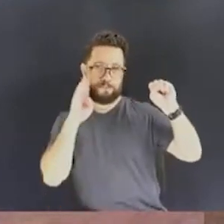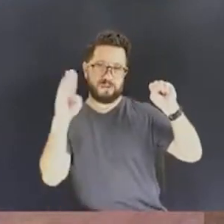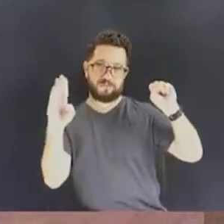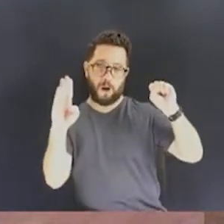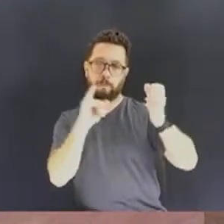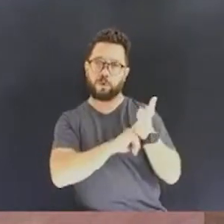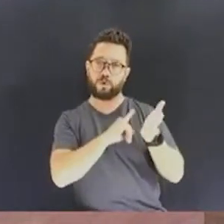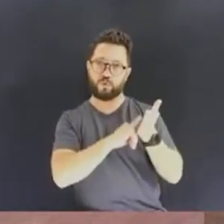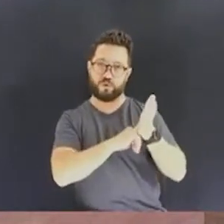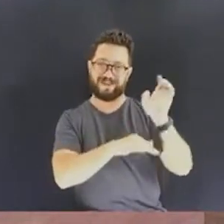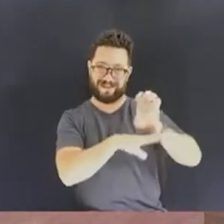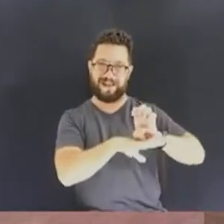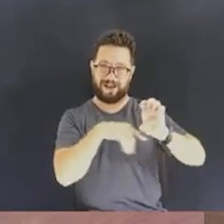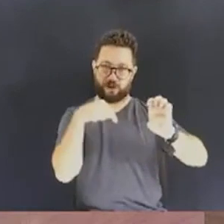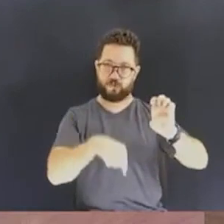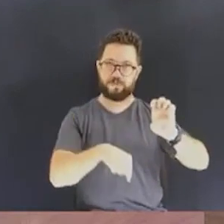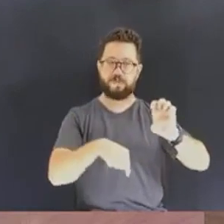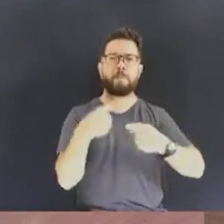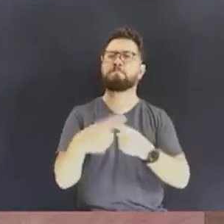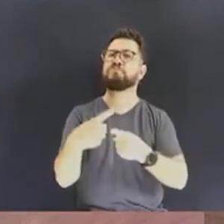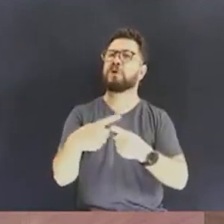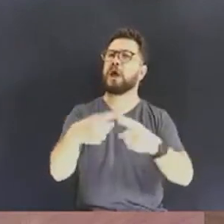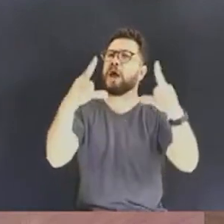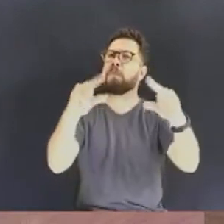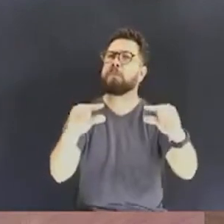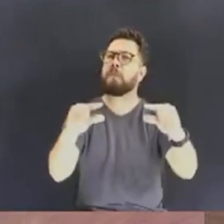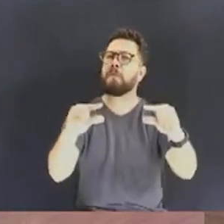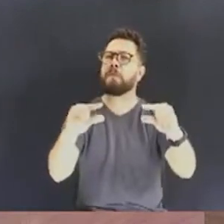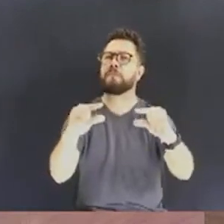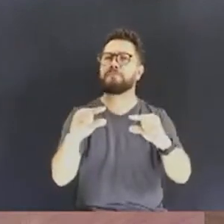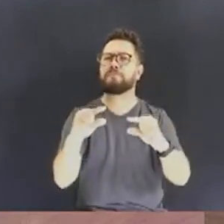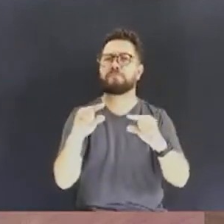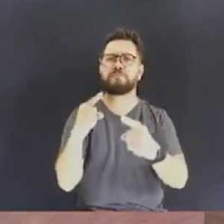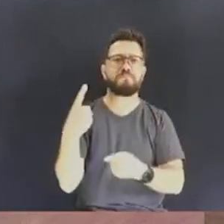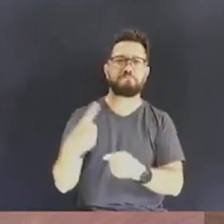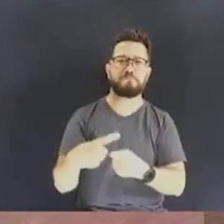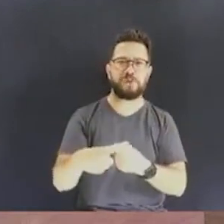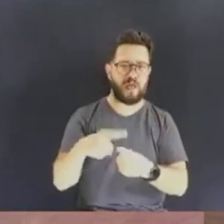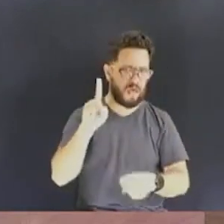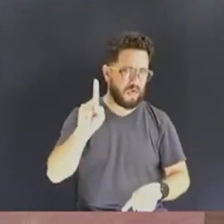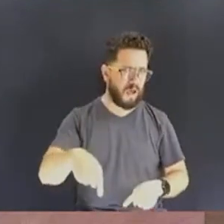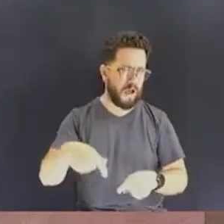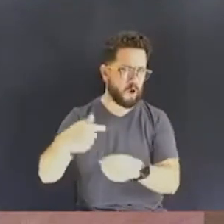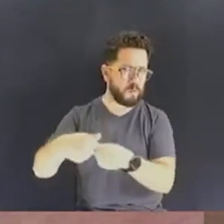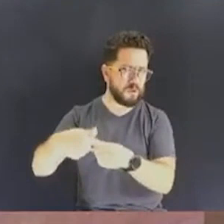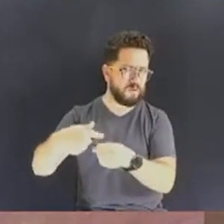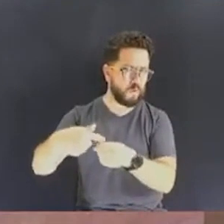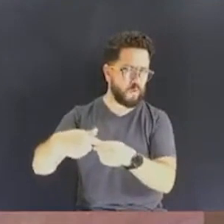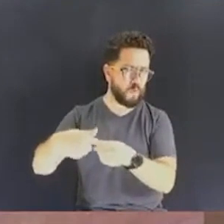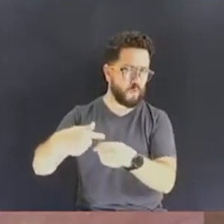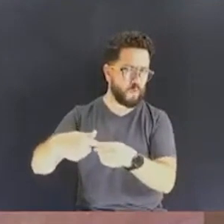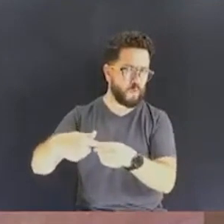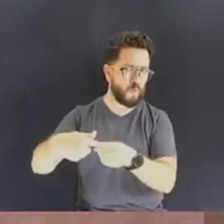redução? Ainda é impacto da alteração do ICMS sobre os combustíveis que foram promovidos pelo governo federal